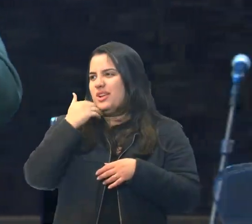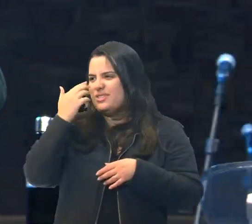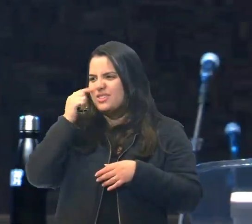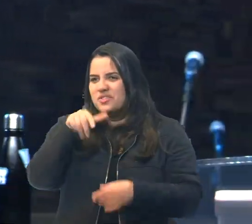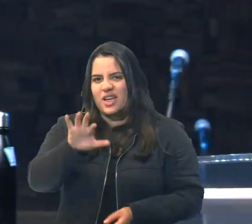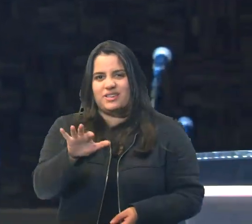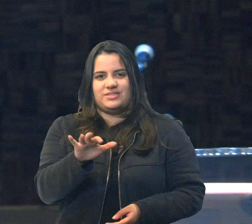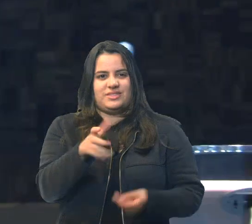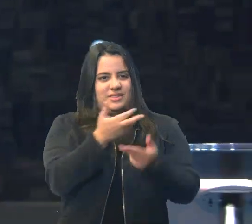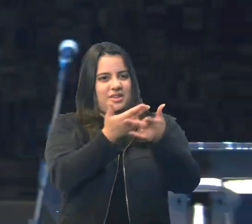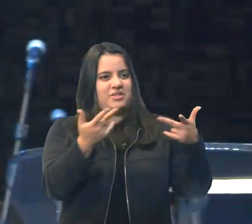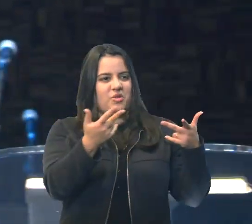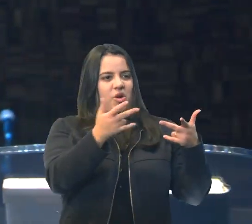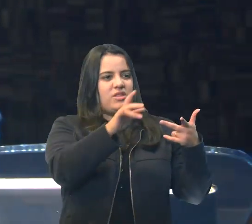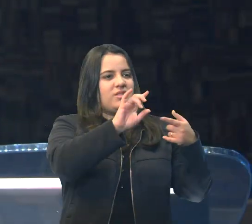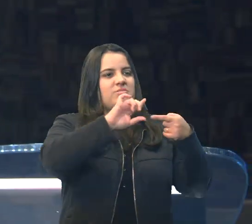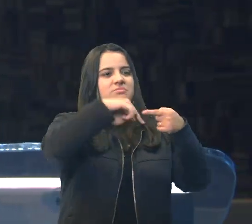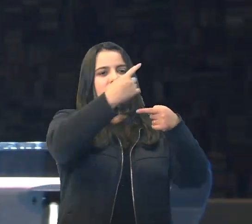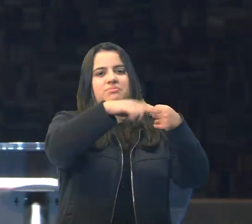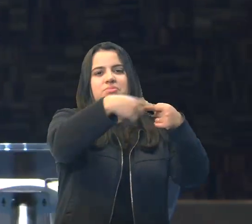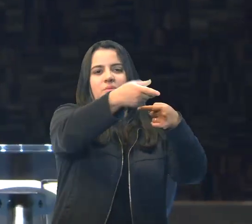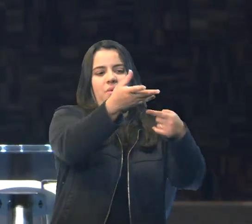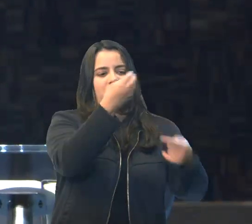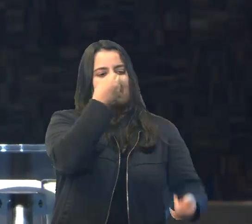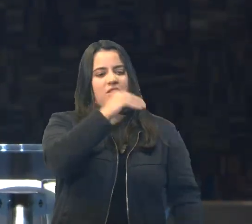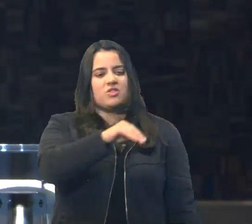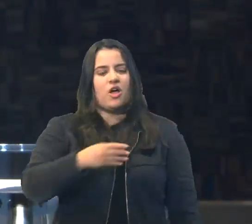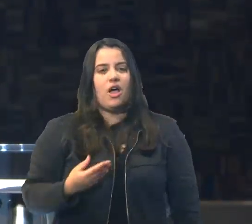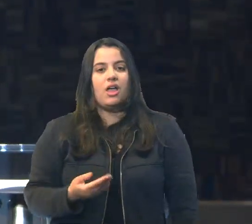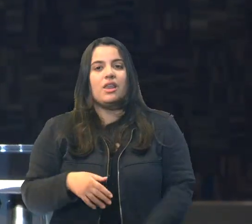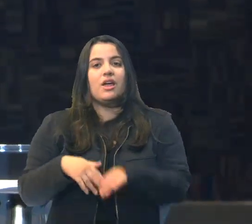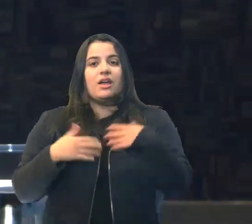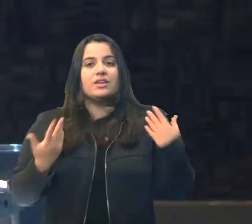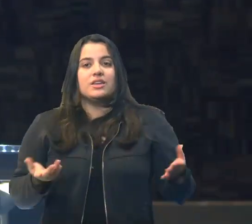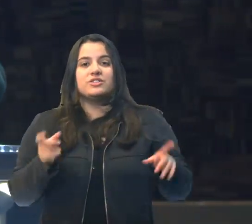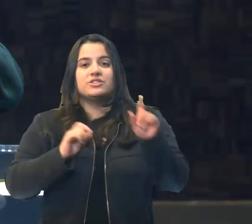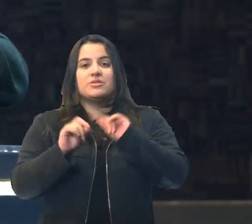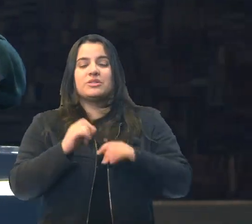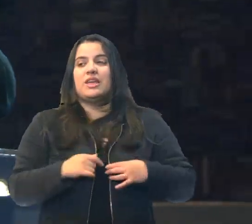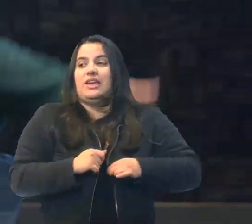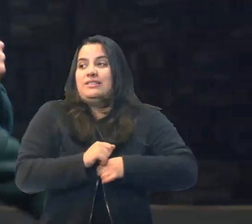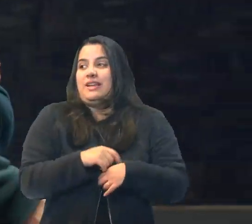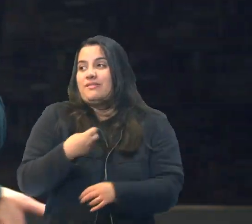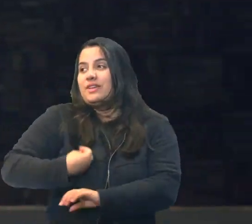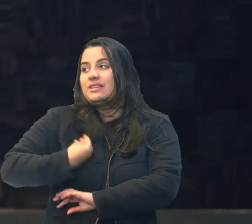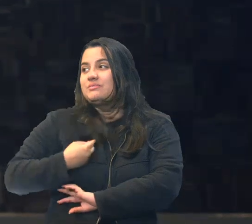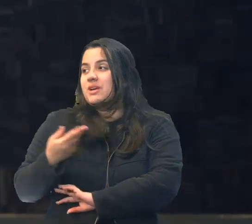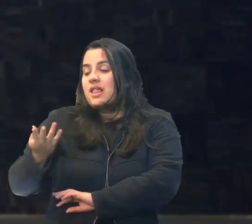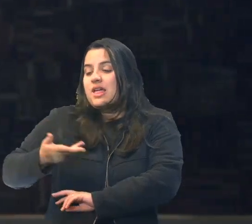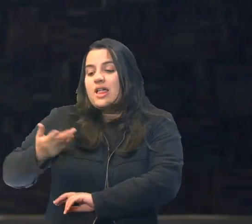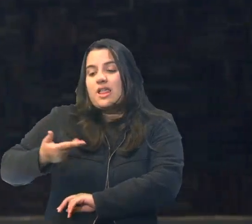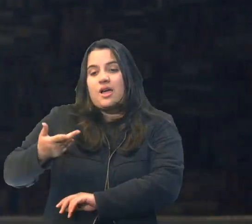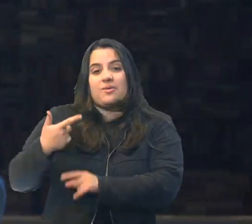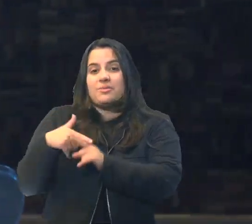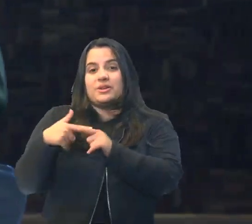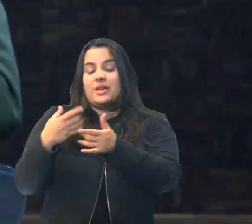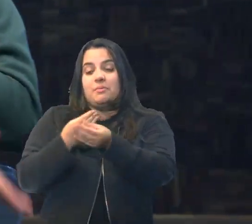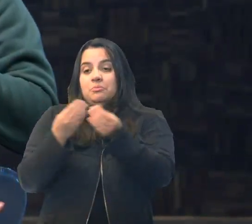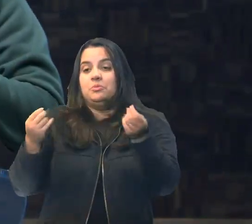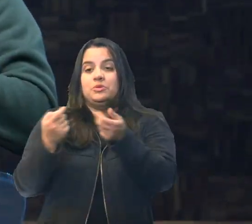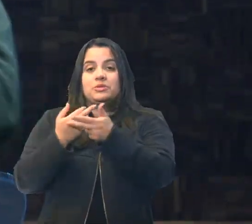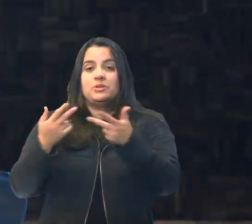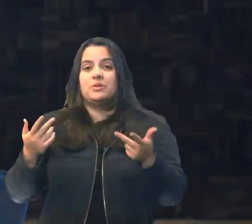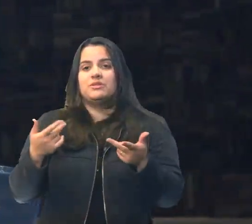nisso. E a gente está ali nessa correria, ou deixando as coisas para depois, porque é muita coisa, eu não quero